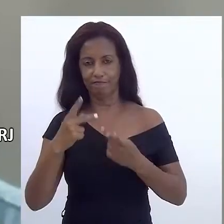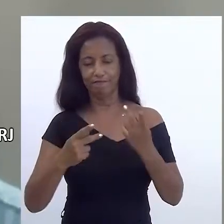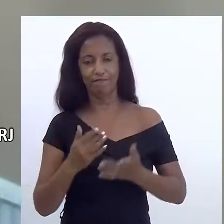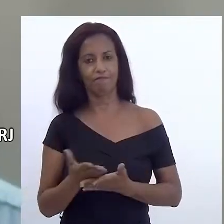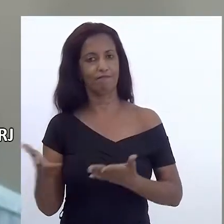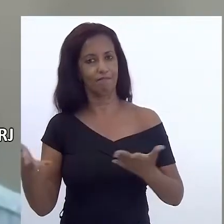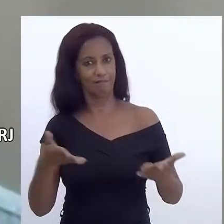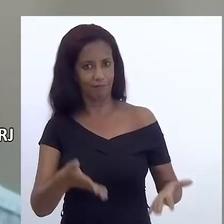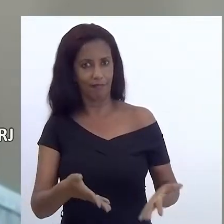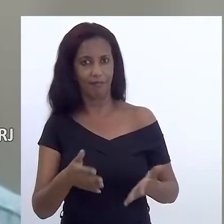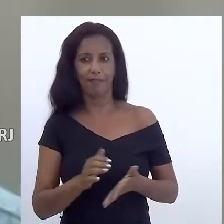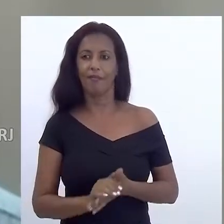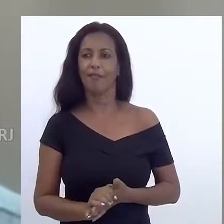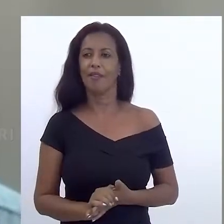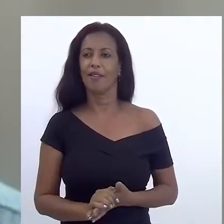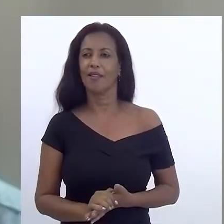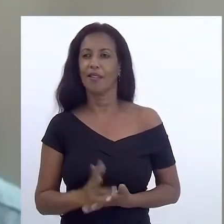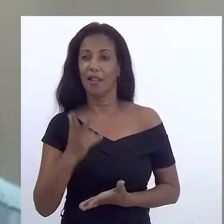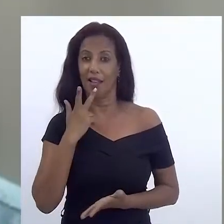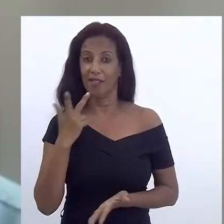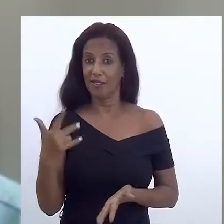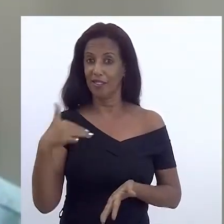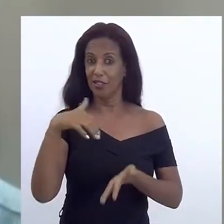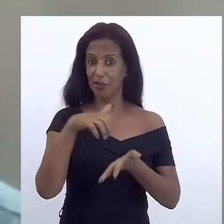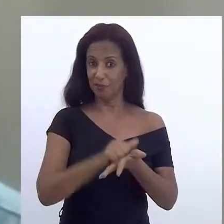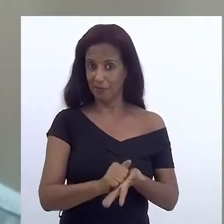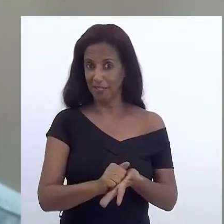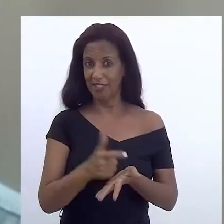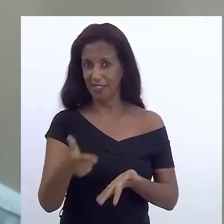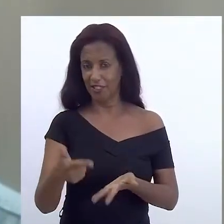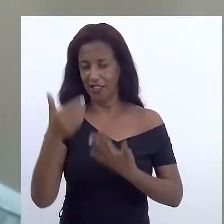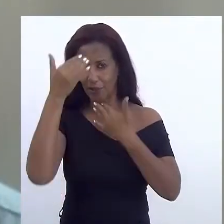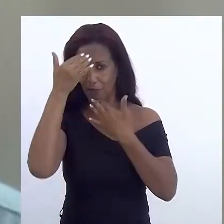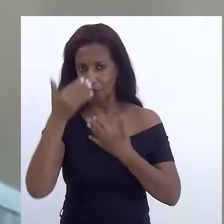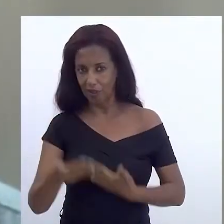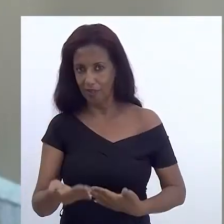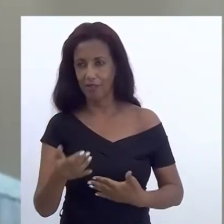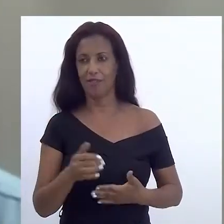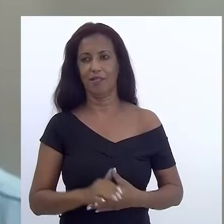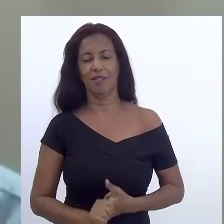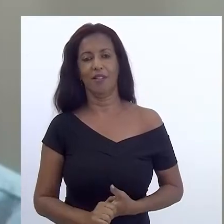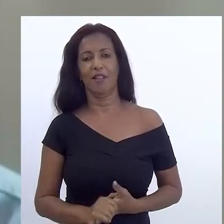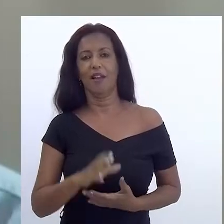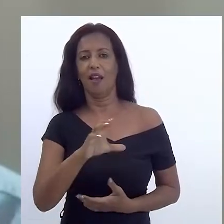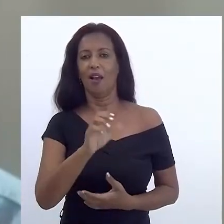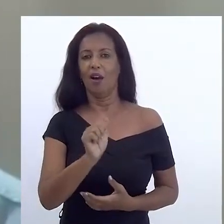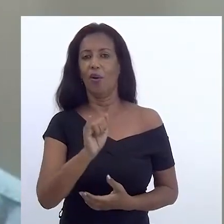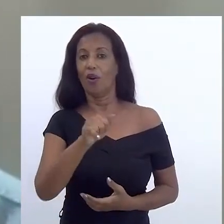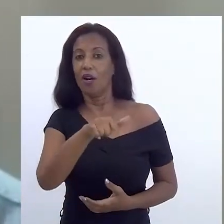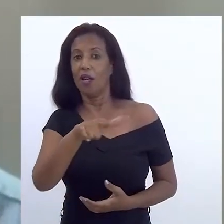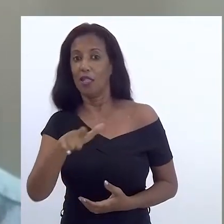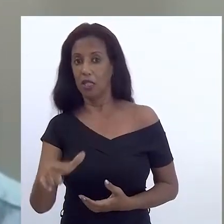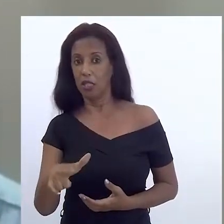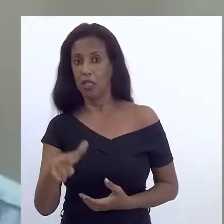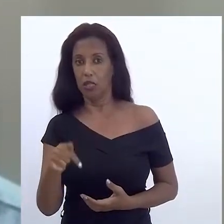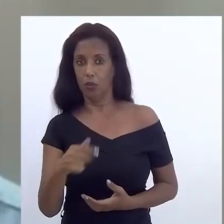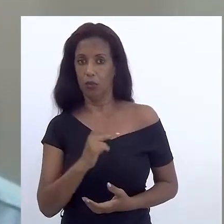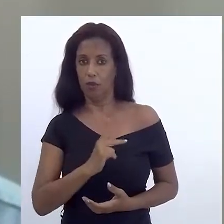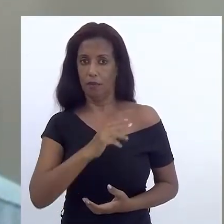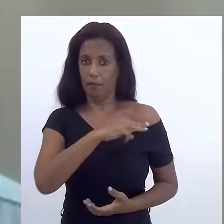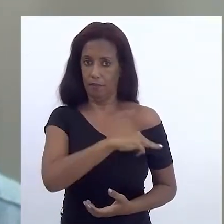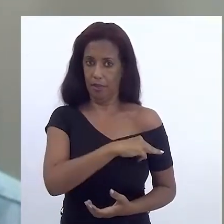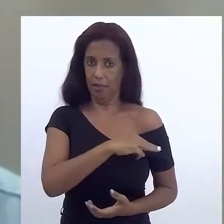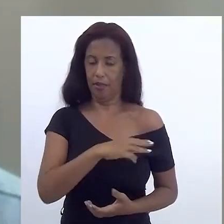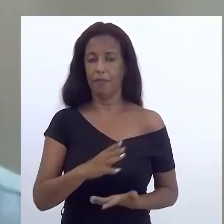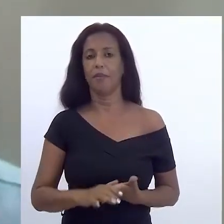aqui até deixando o público registrado, mais uma vez, o agradecimento ao Canil da Guarda Municipal do Rio de Janeiro, e